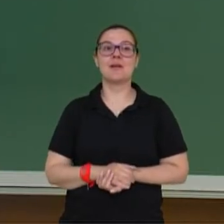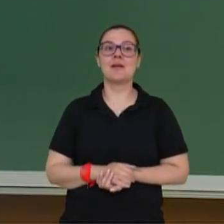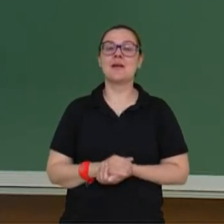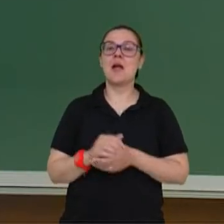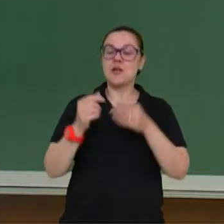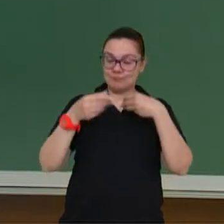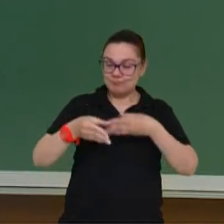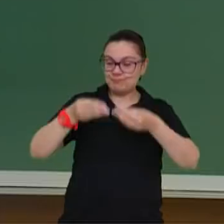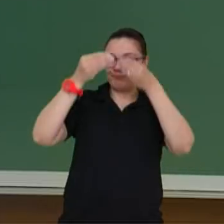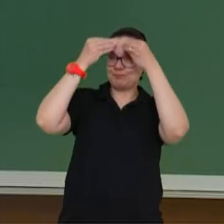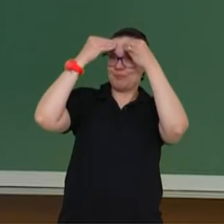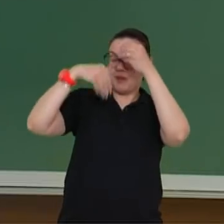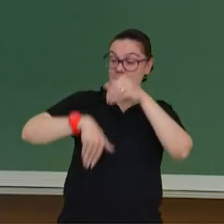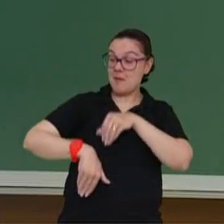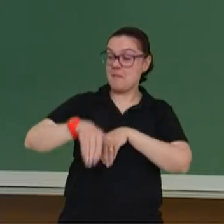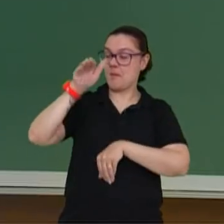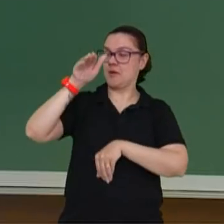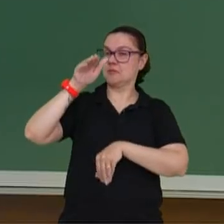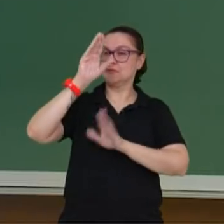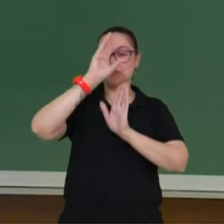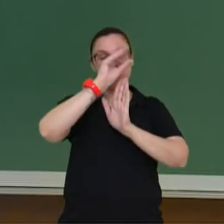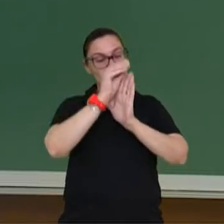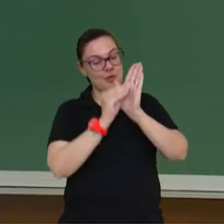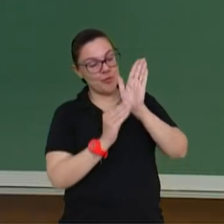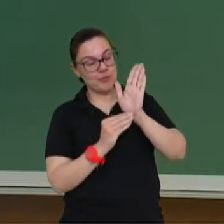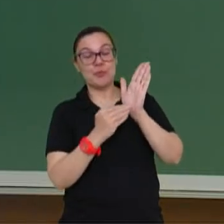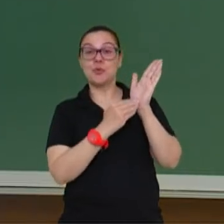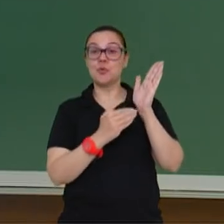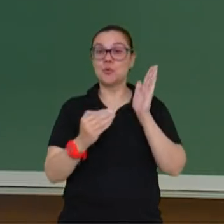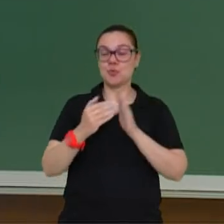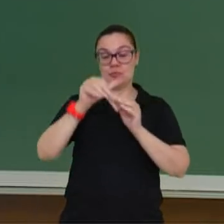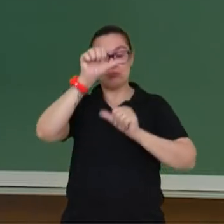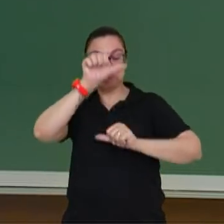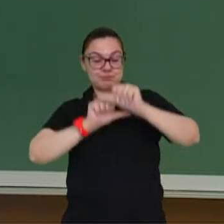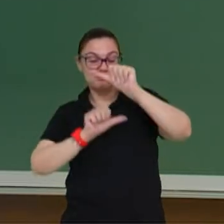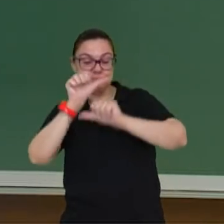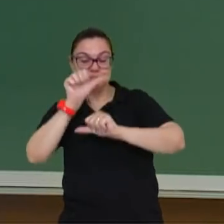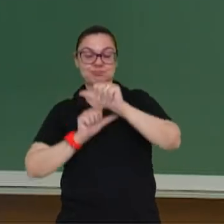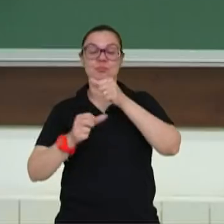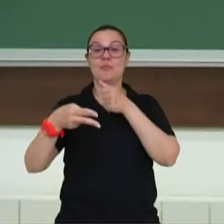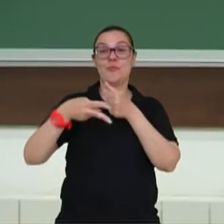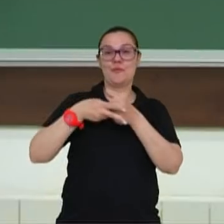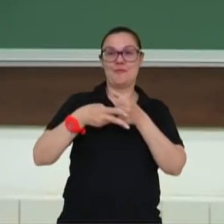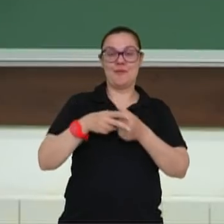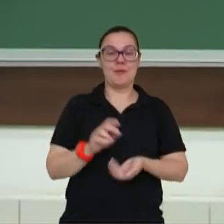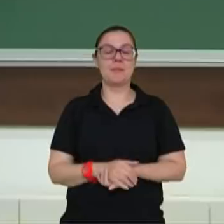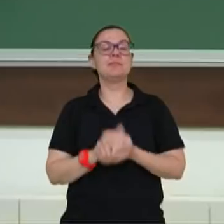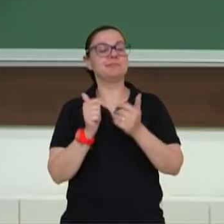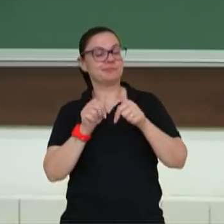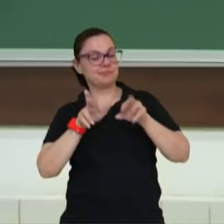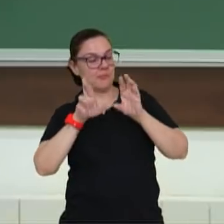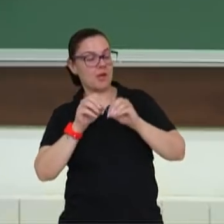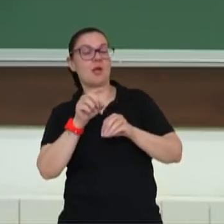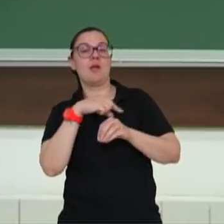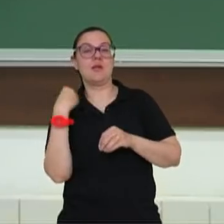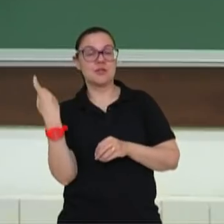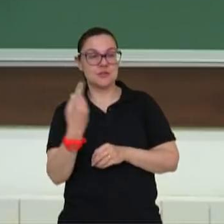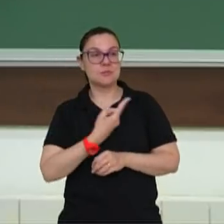nós fixamos o conteúdo de transitividade verbal. É claro, turma, que